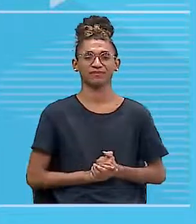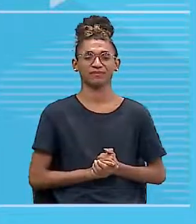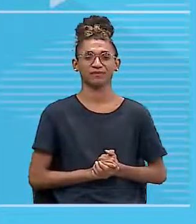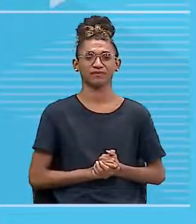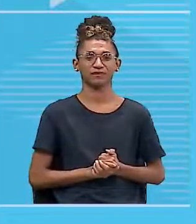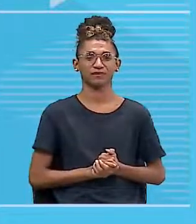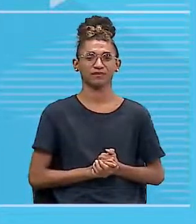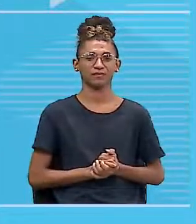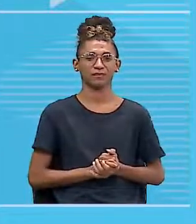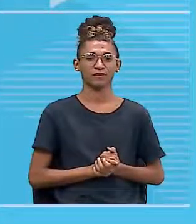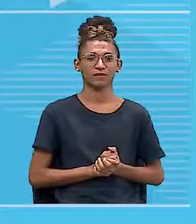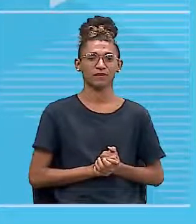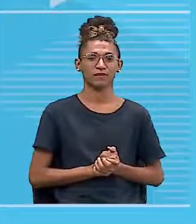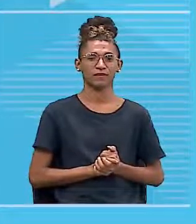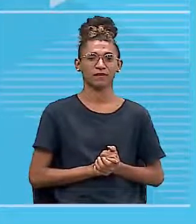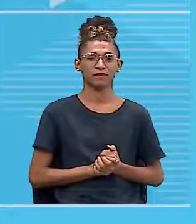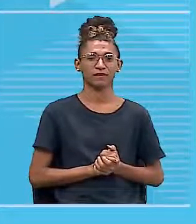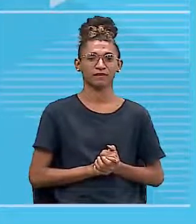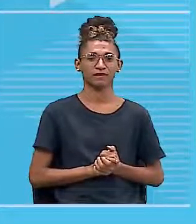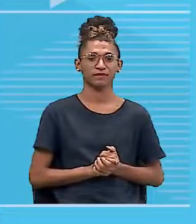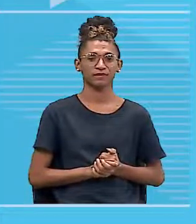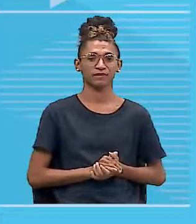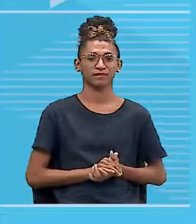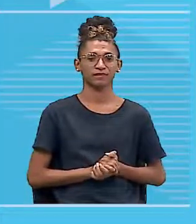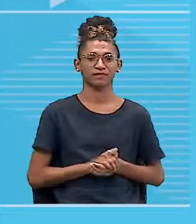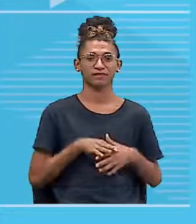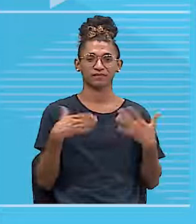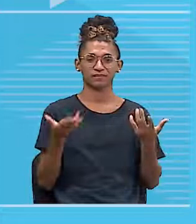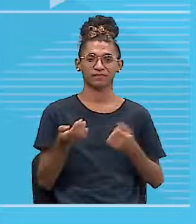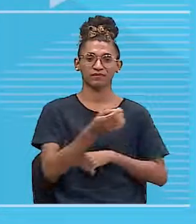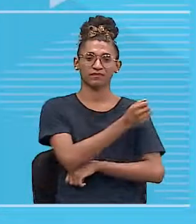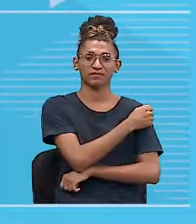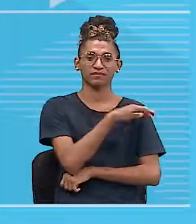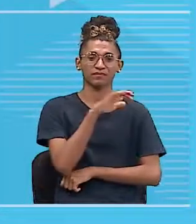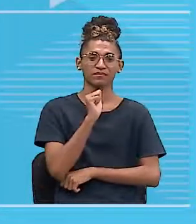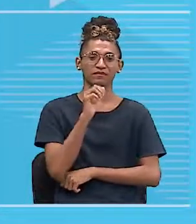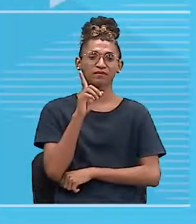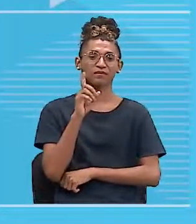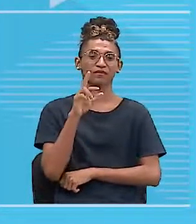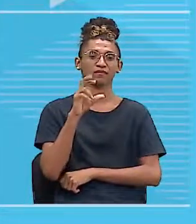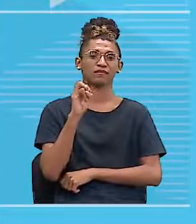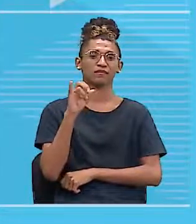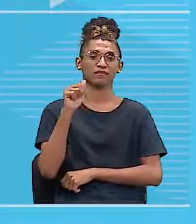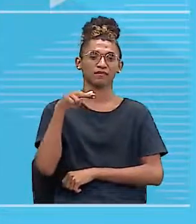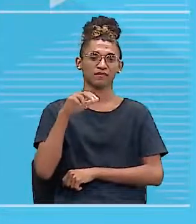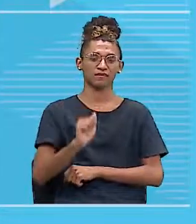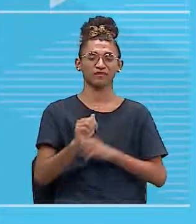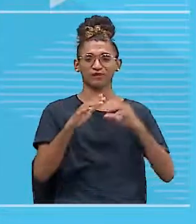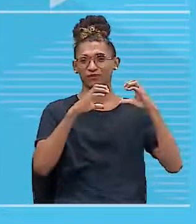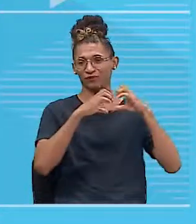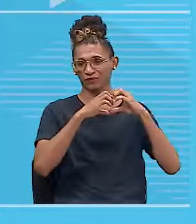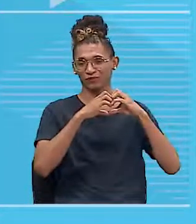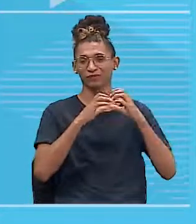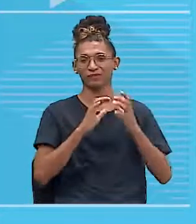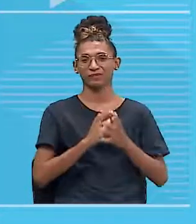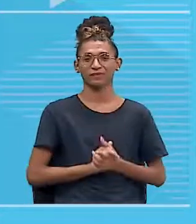Adriana minha querida aluna minha amiga a Dri Souza Adriana Souza mora no meu coração para o resto da minha